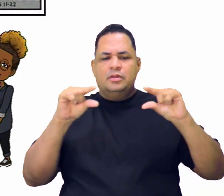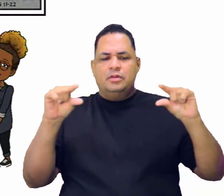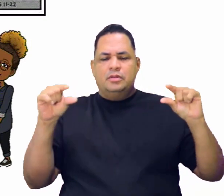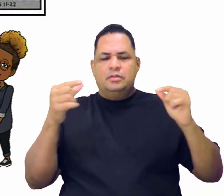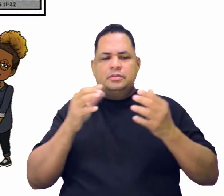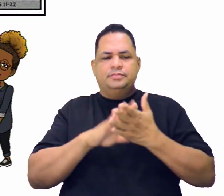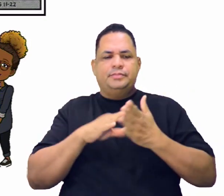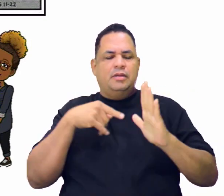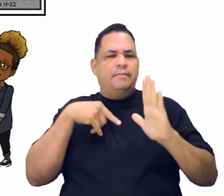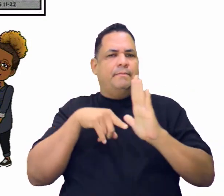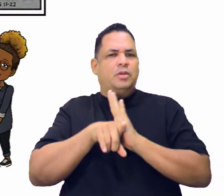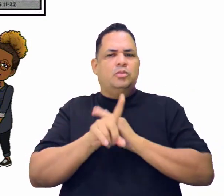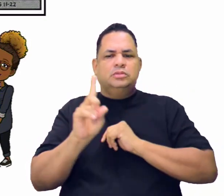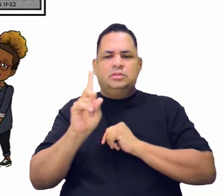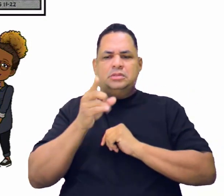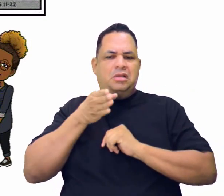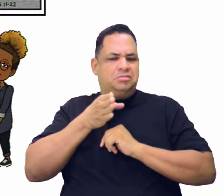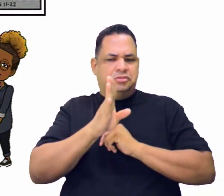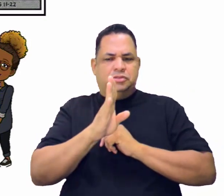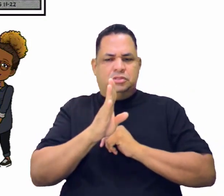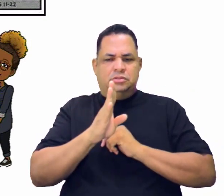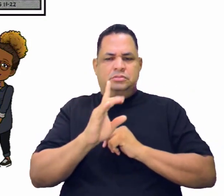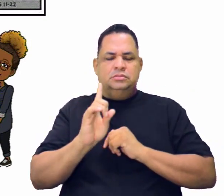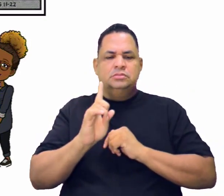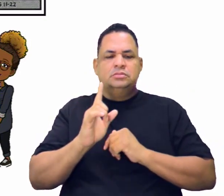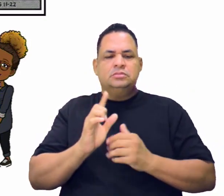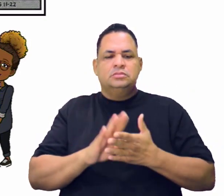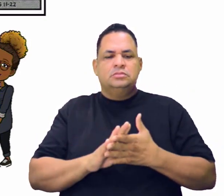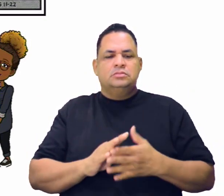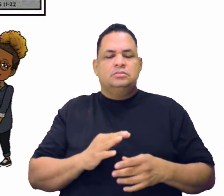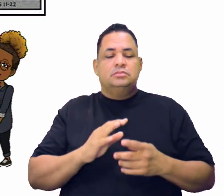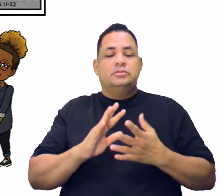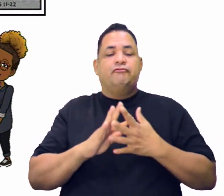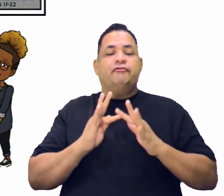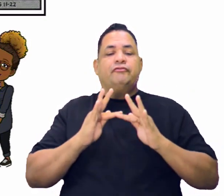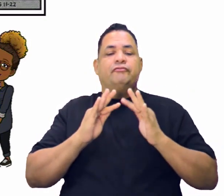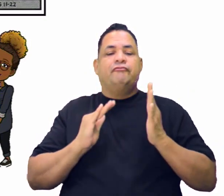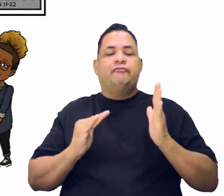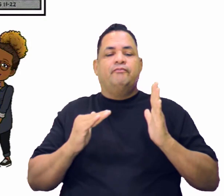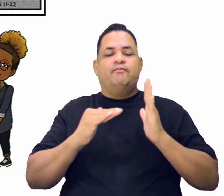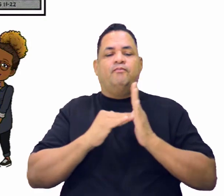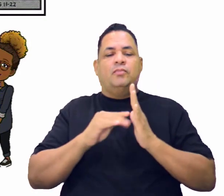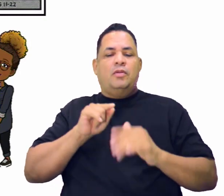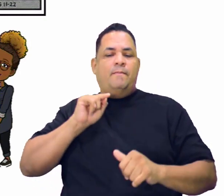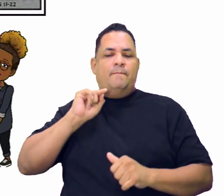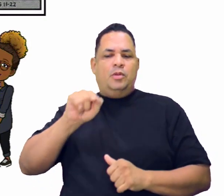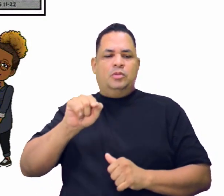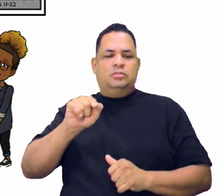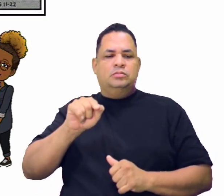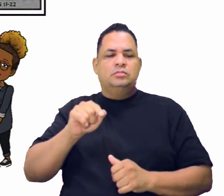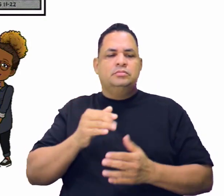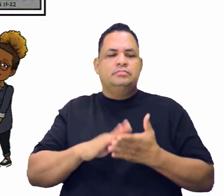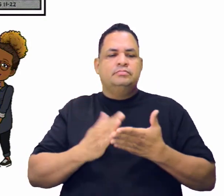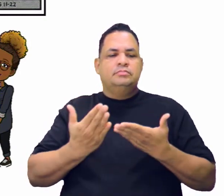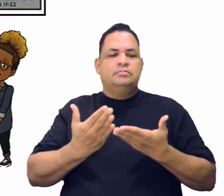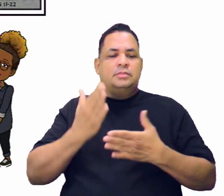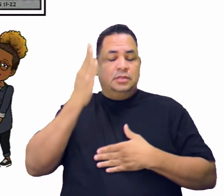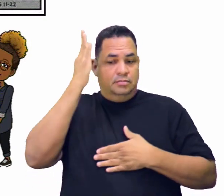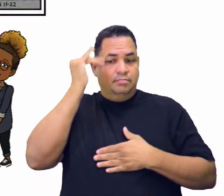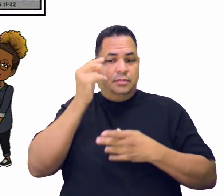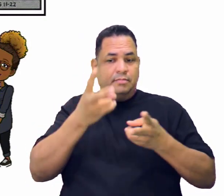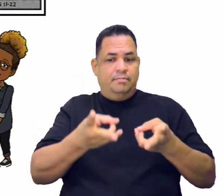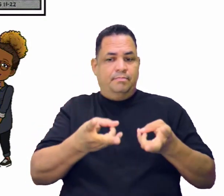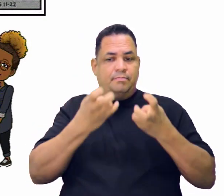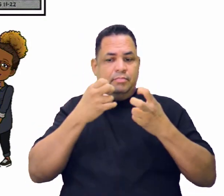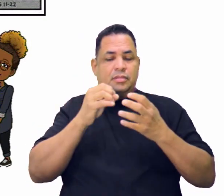uma pergunta indireta. Também, ó, terminou o quê? Com um ponto final. Mas dá para você perceber que